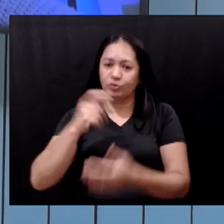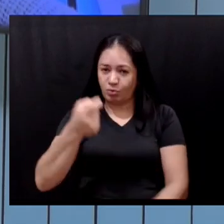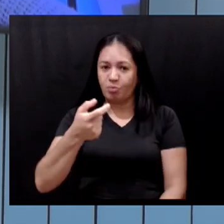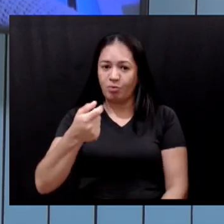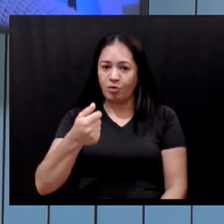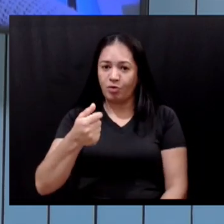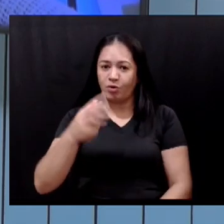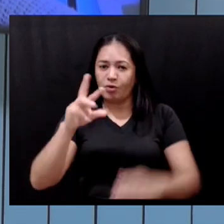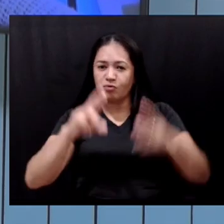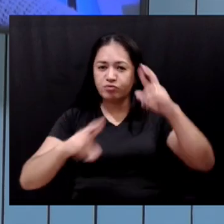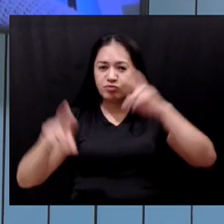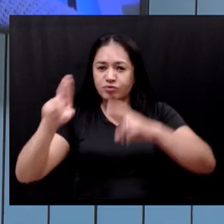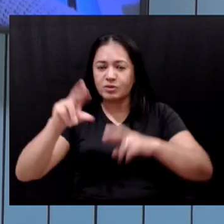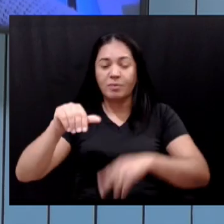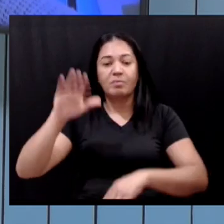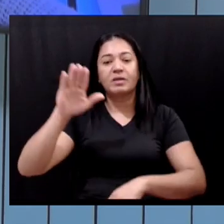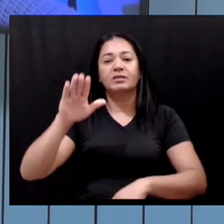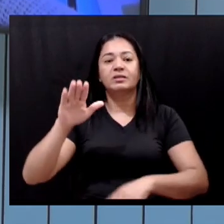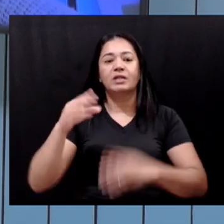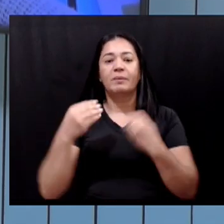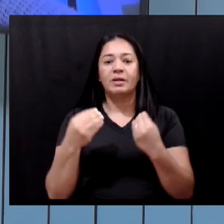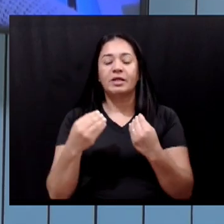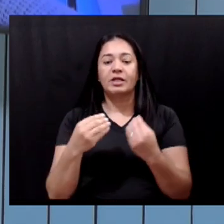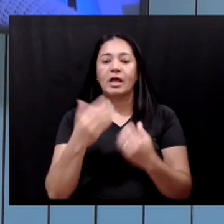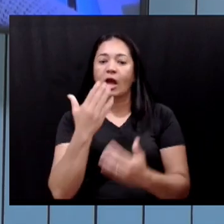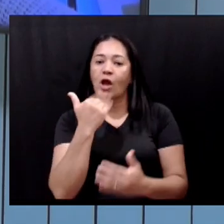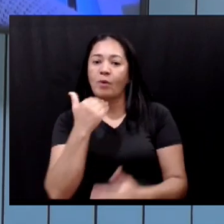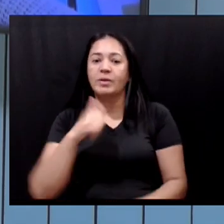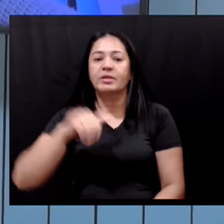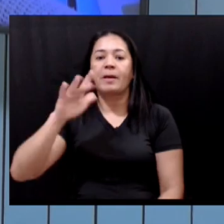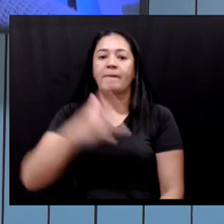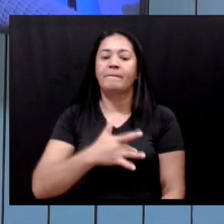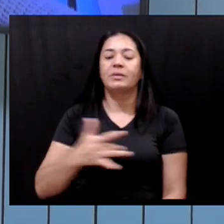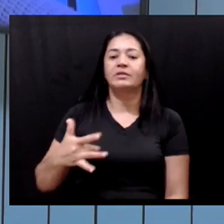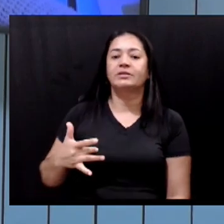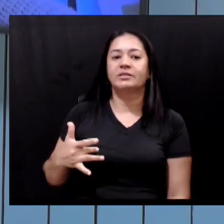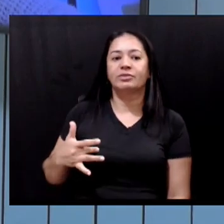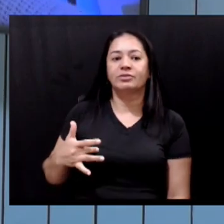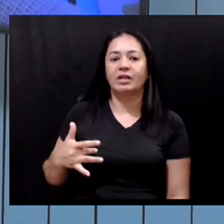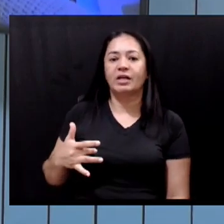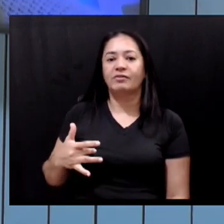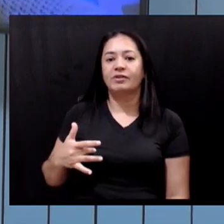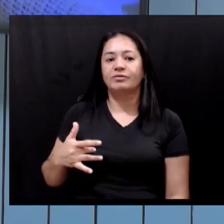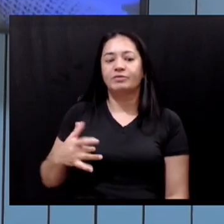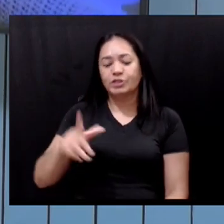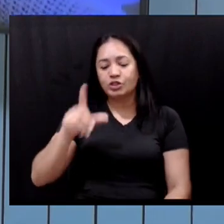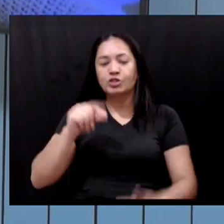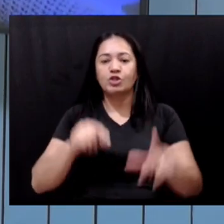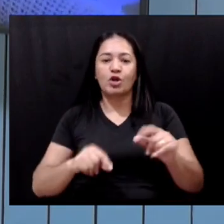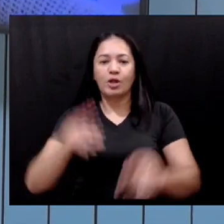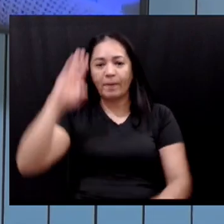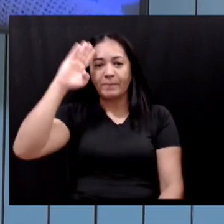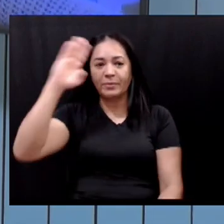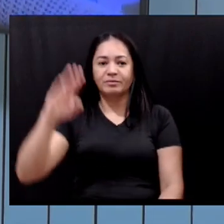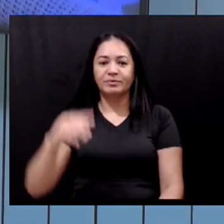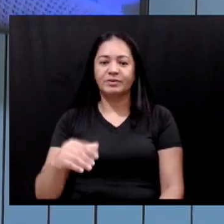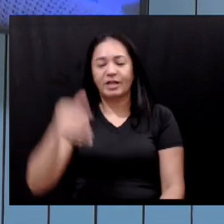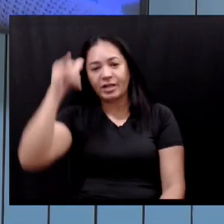maior para que os alimentos mais saudáveis, né, fossem aí priorizados, o que a gente não vê muito na prática também,